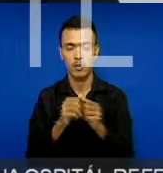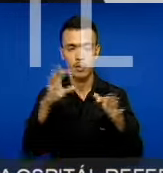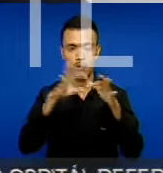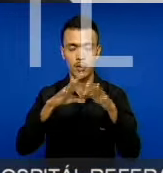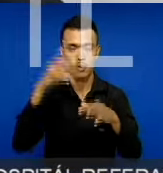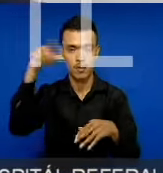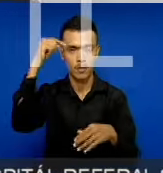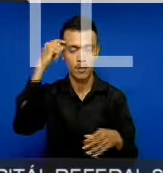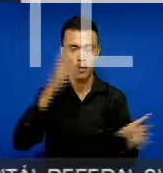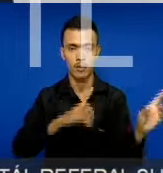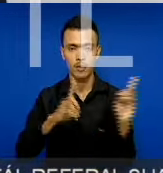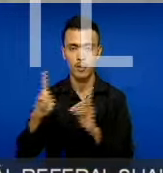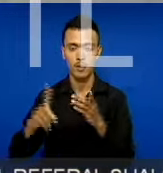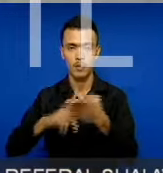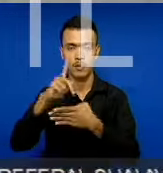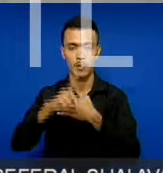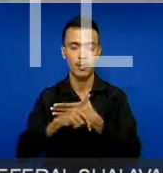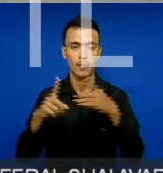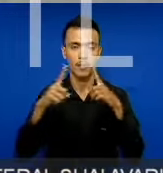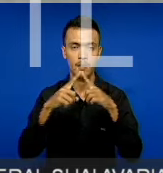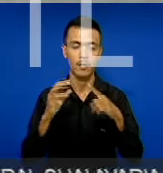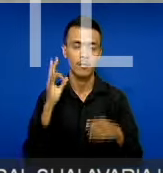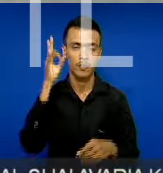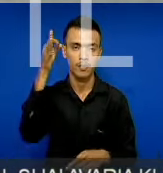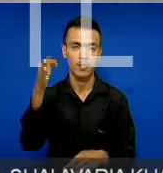onde realiza programa para o futuro. Amneroa,